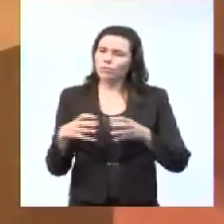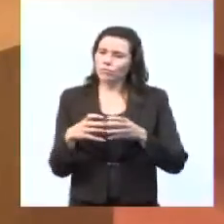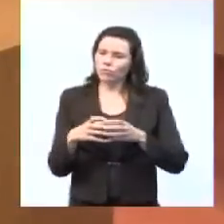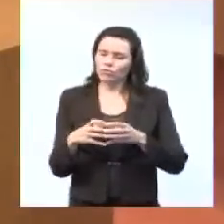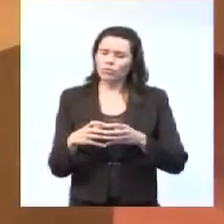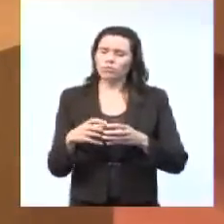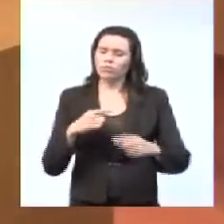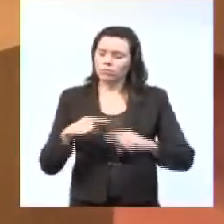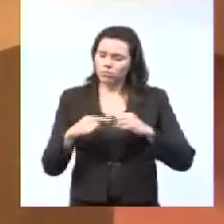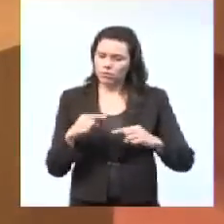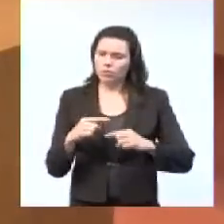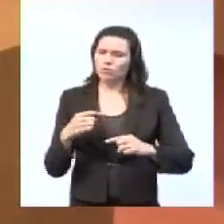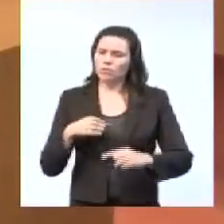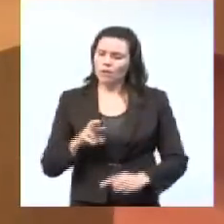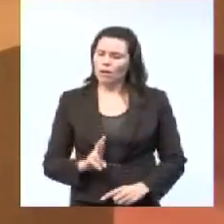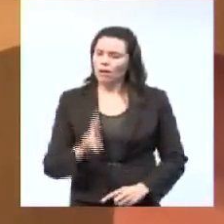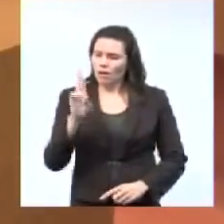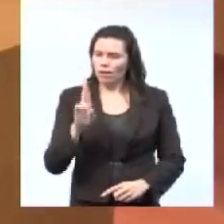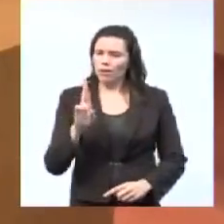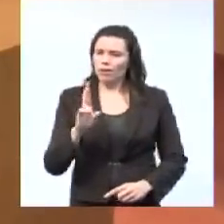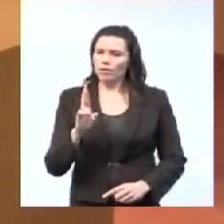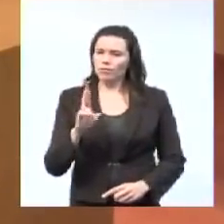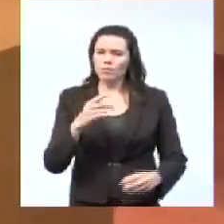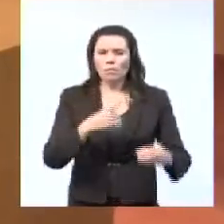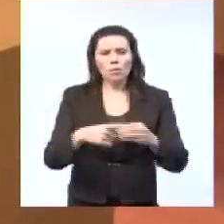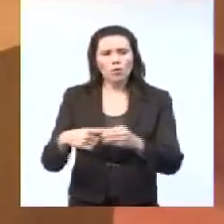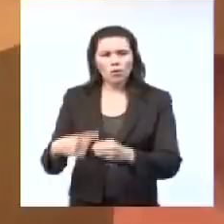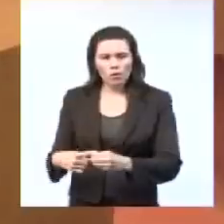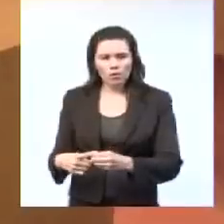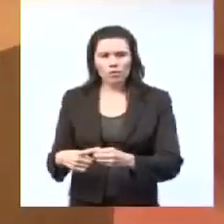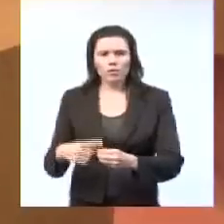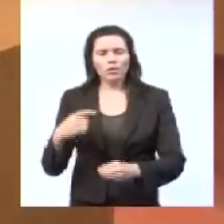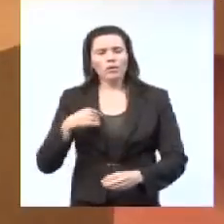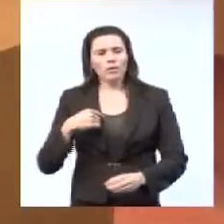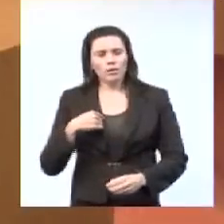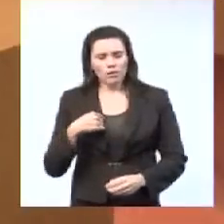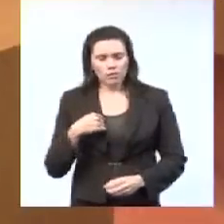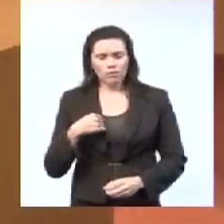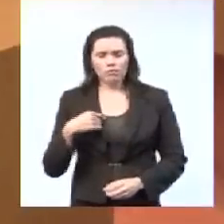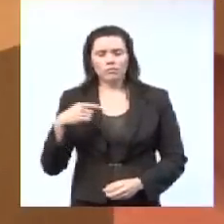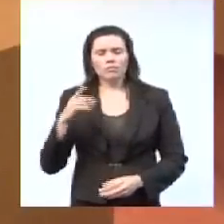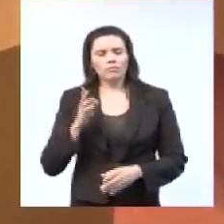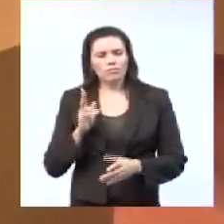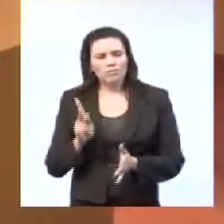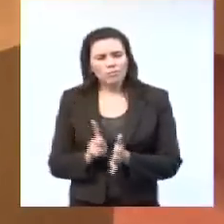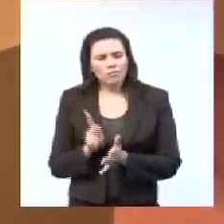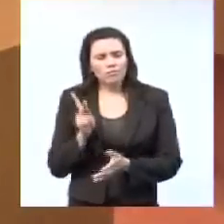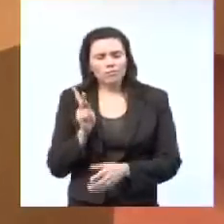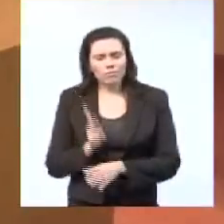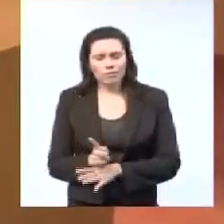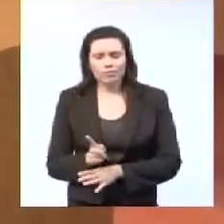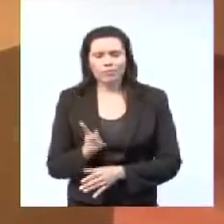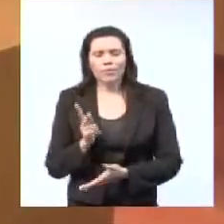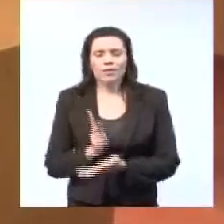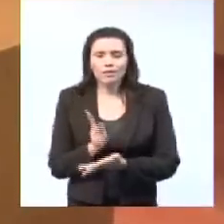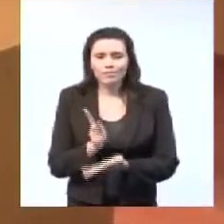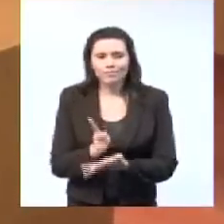andando, deputado Eduardo, numa Kombi velha, juntamente com o Flávio Trindade, Gilberto Câmara, que hoje inclusive é